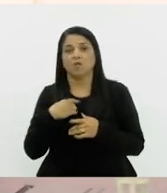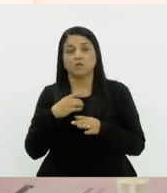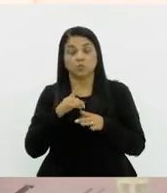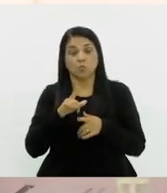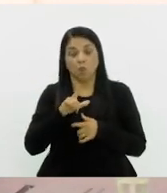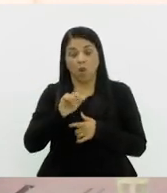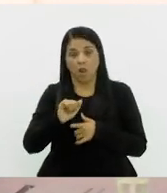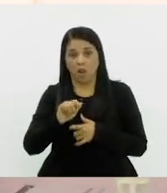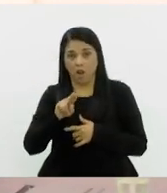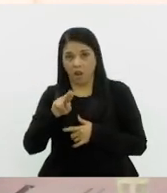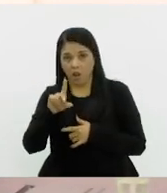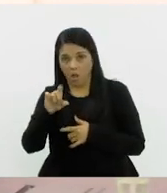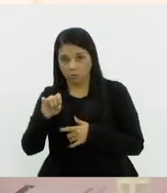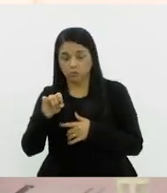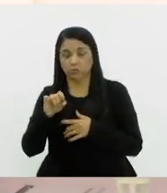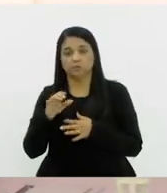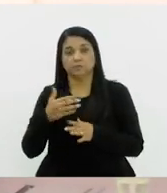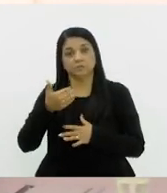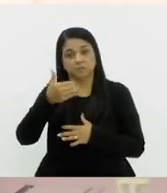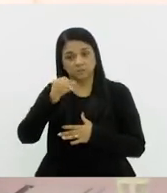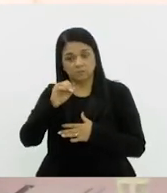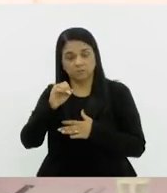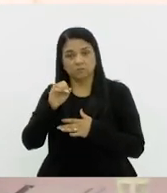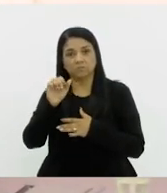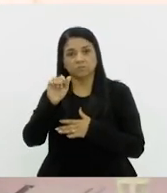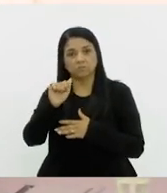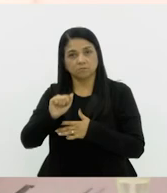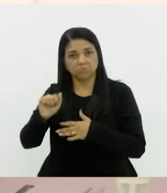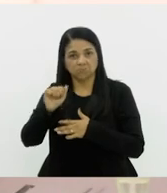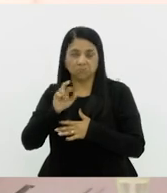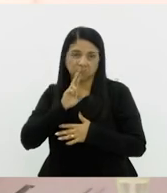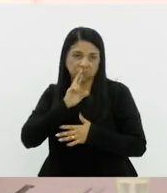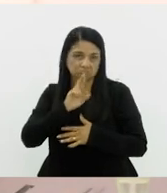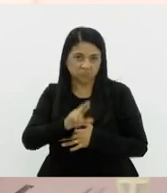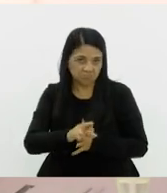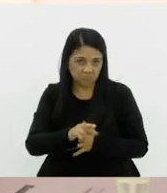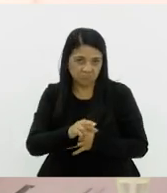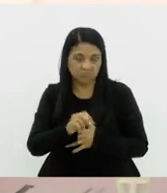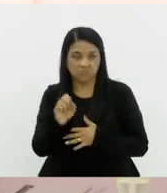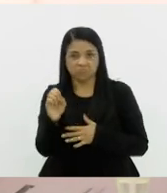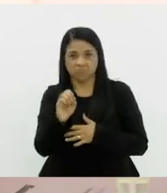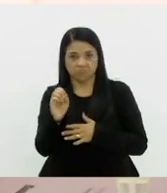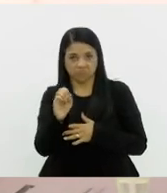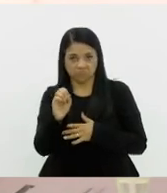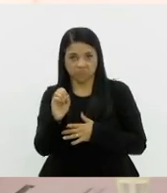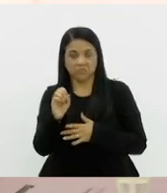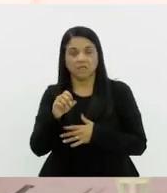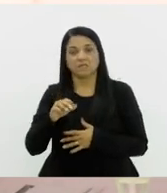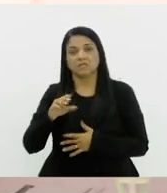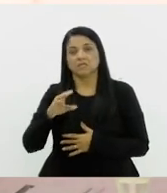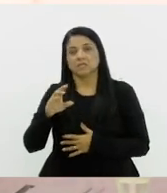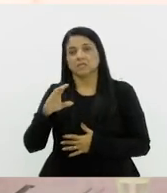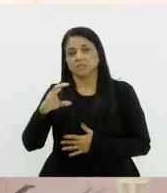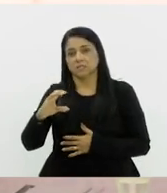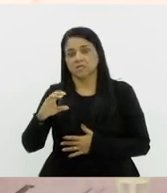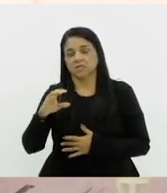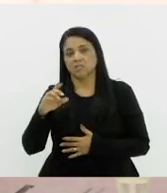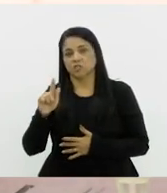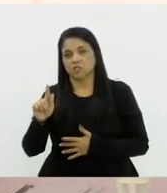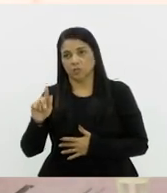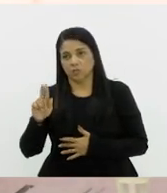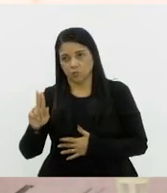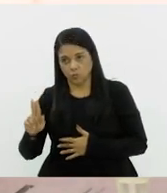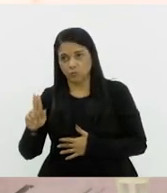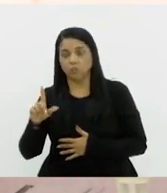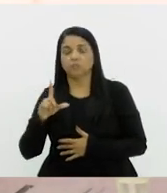10 organizações, 8 não responderam nada. Fizemos isso via CGU, que tem o hub das reclamações para